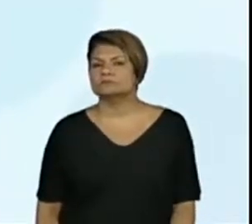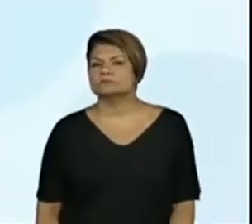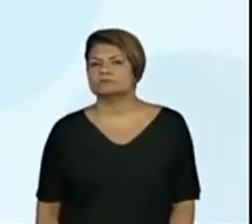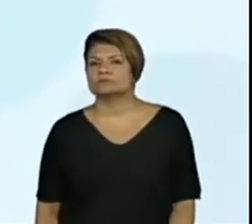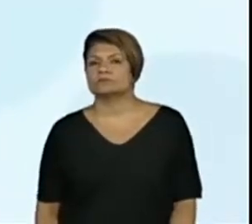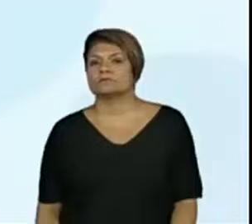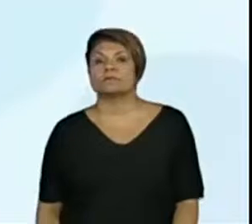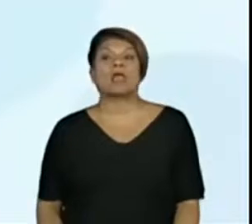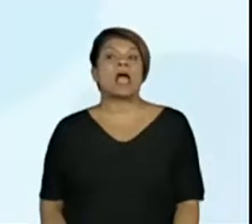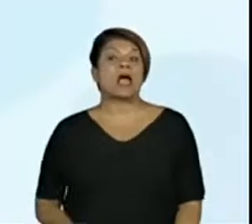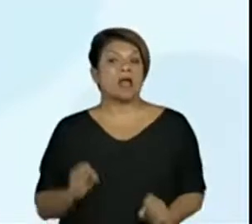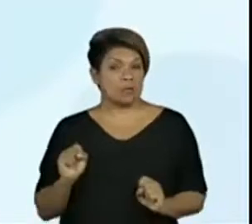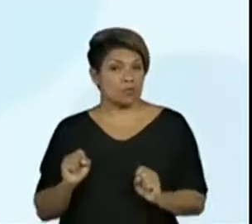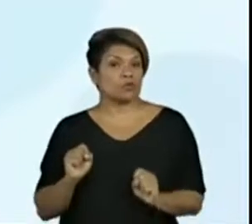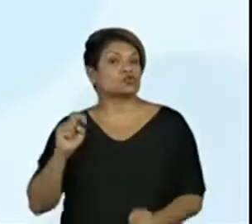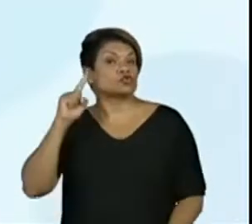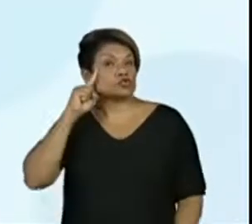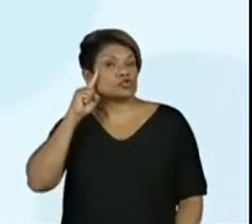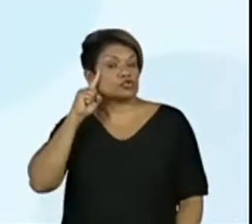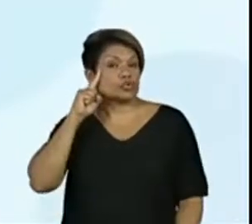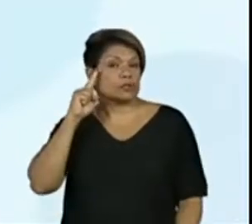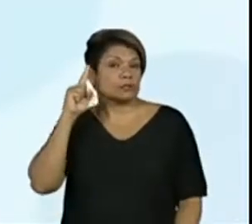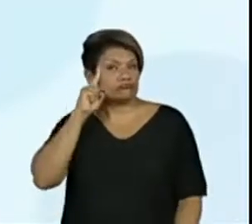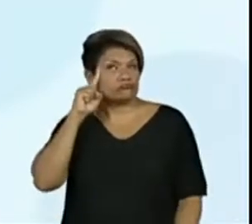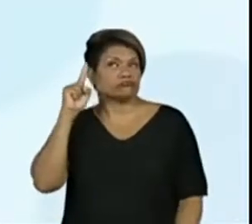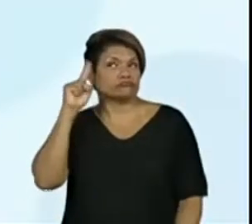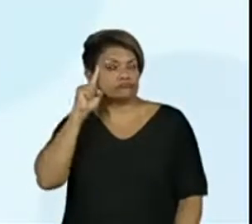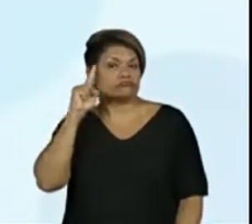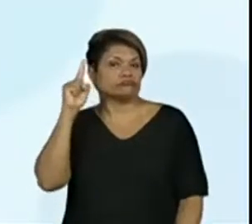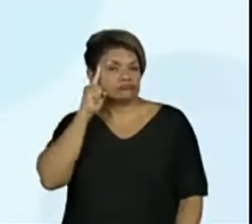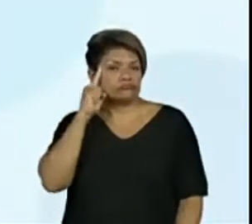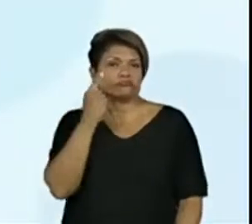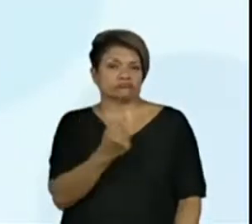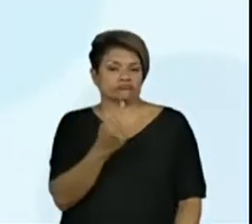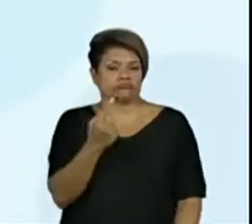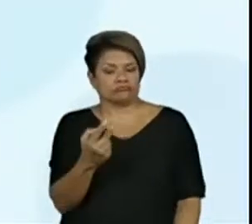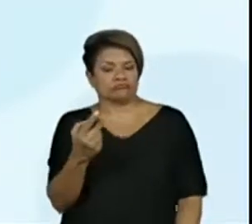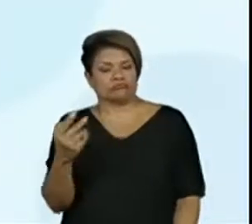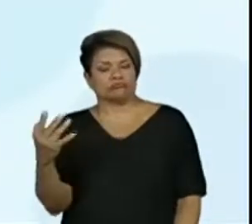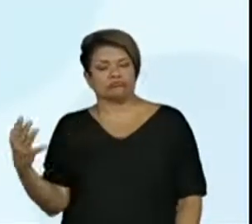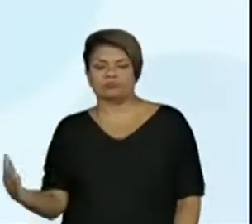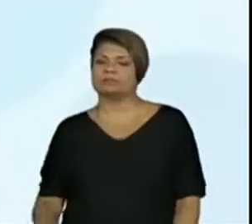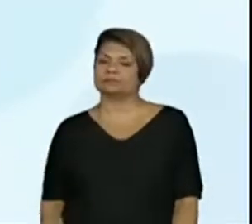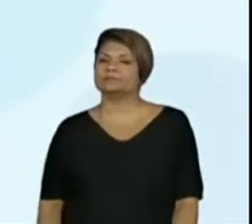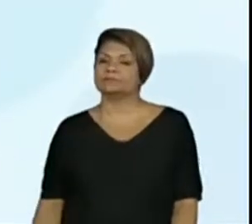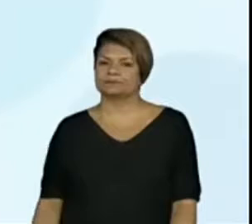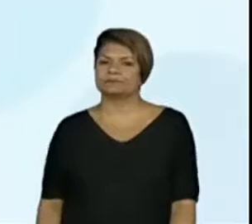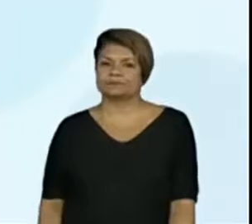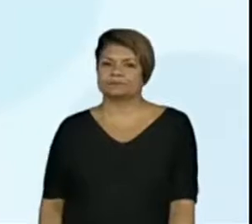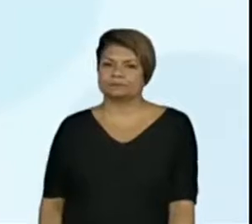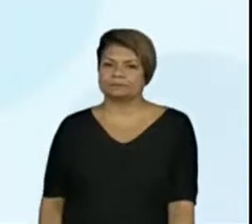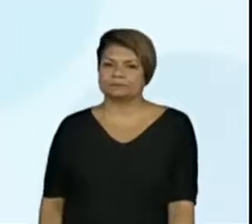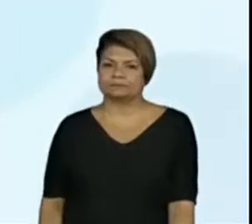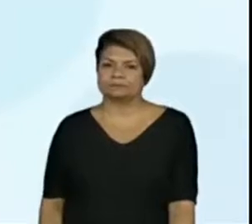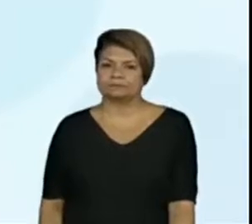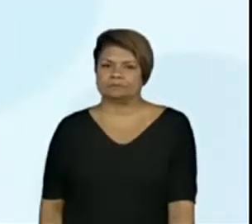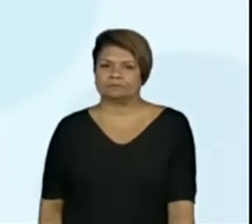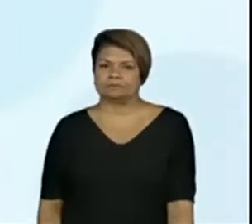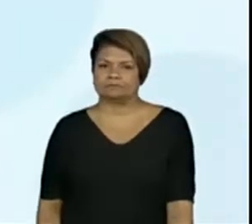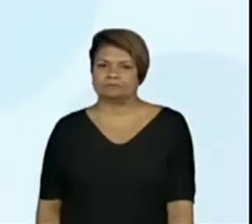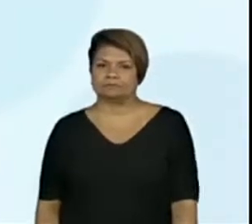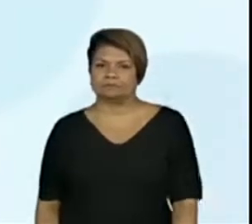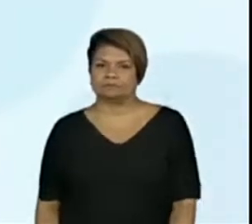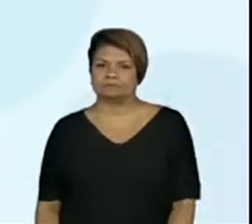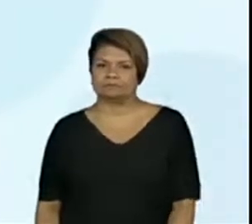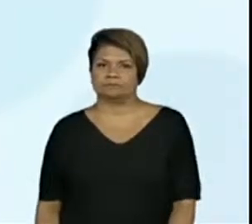Contar os dias. Está relacionado ao tempo, não é? Então eu vou colocar aqui, contar os dias também.